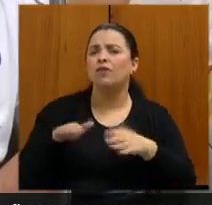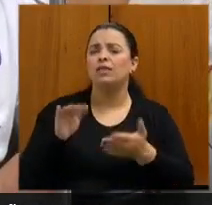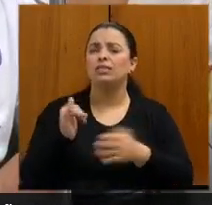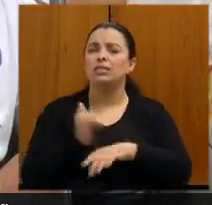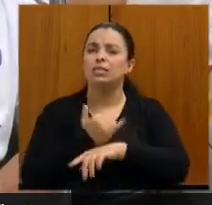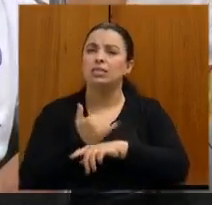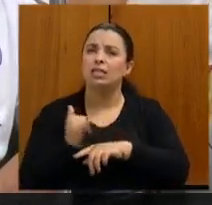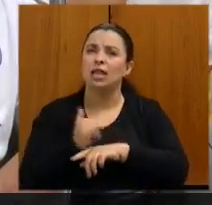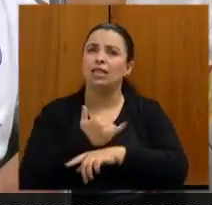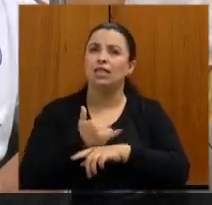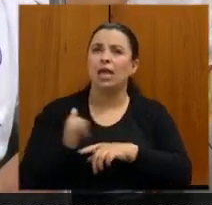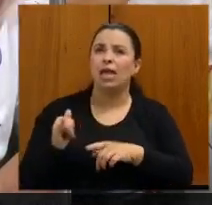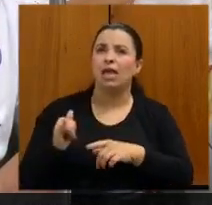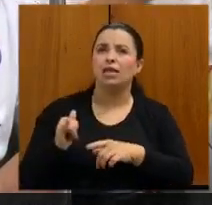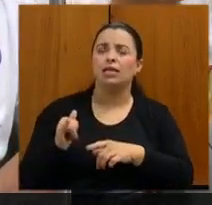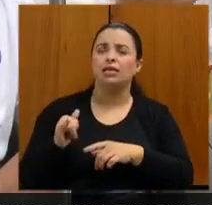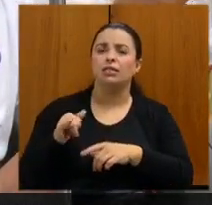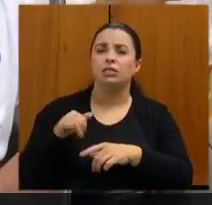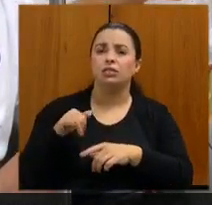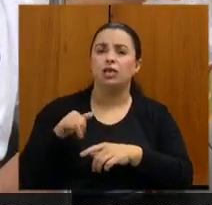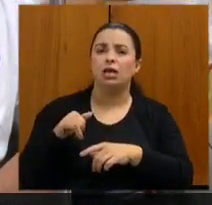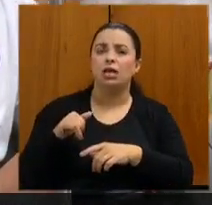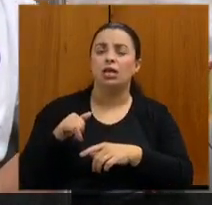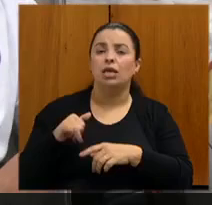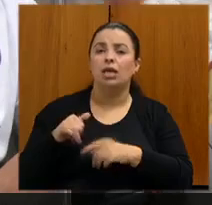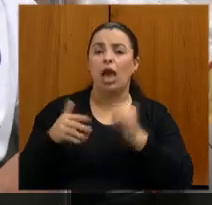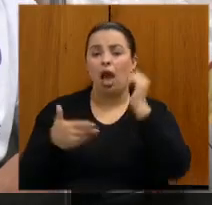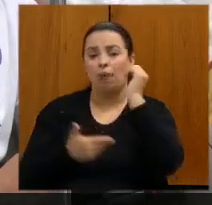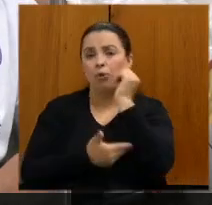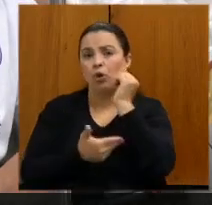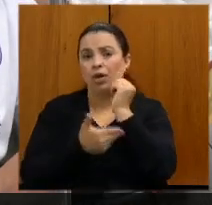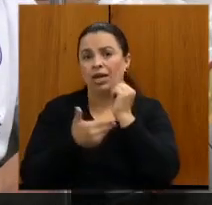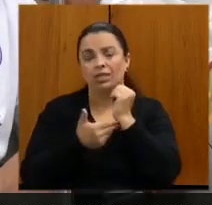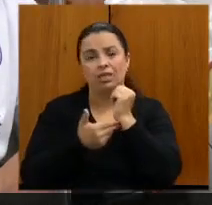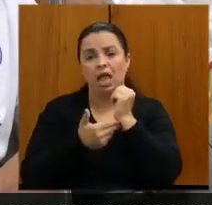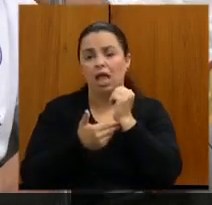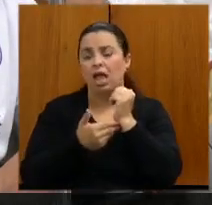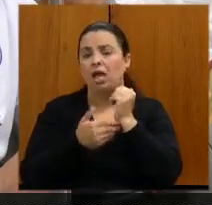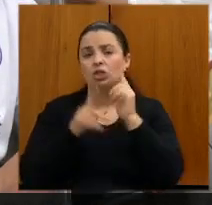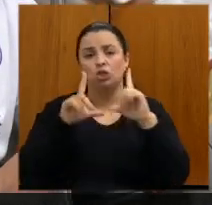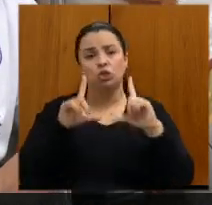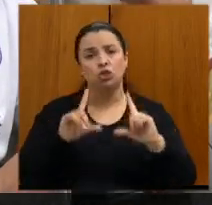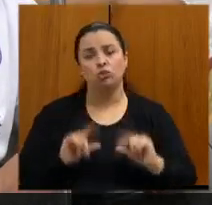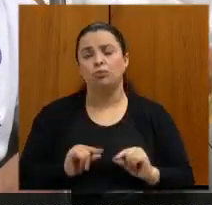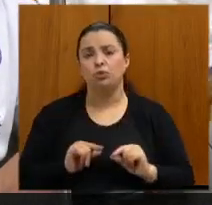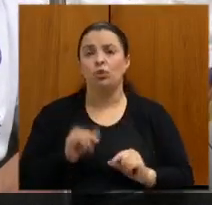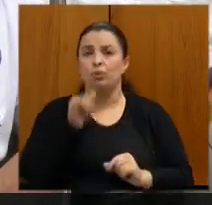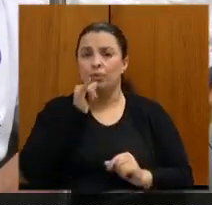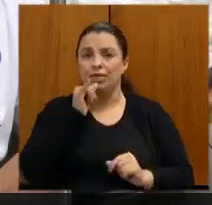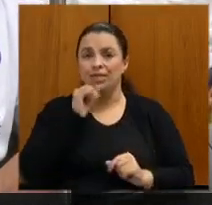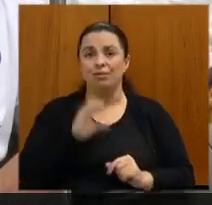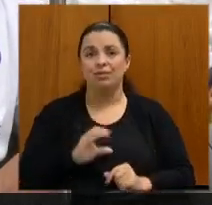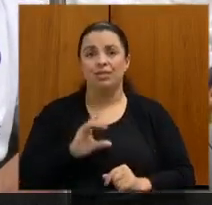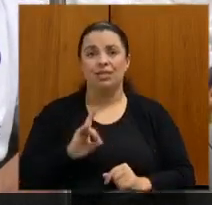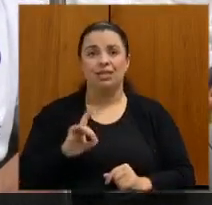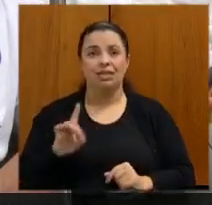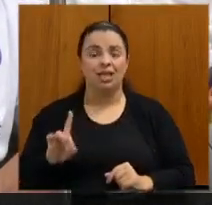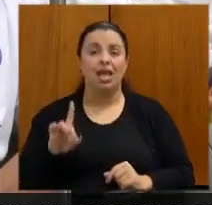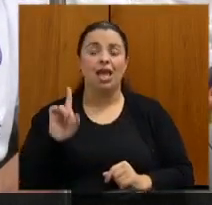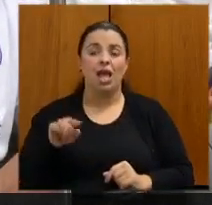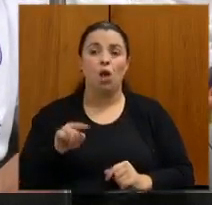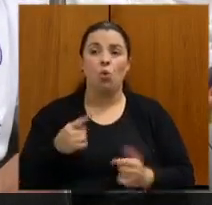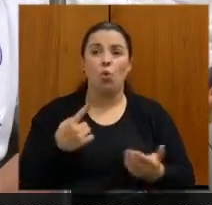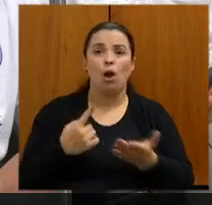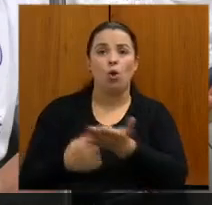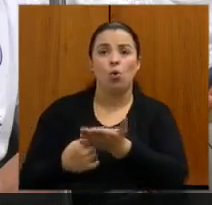buraco desburocratize em é o por exemplo a ceder vai ser um acordo de troca de terra